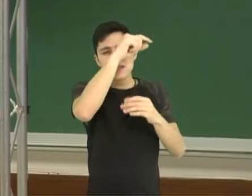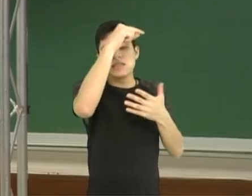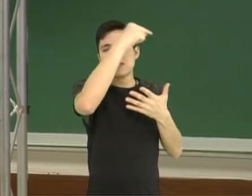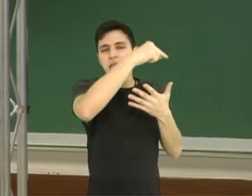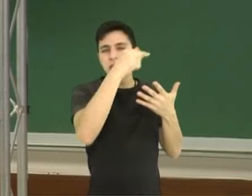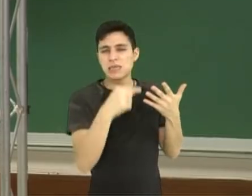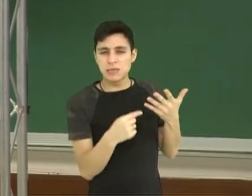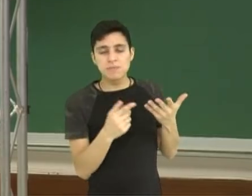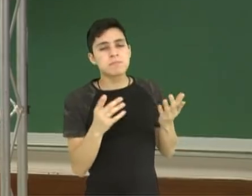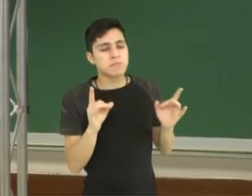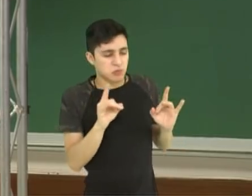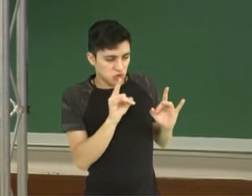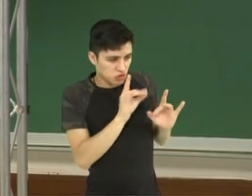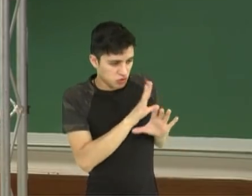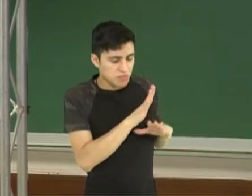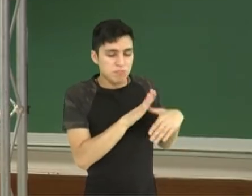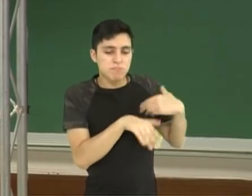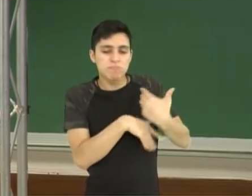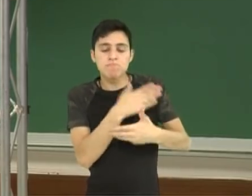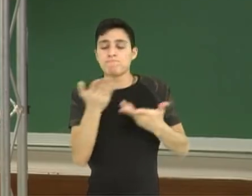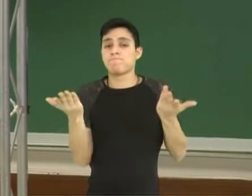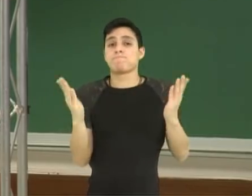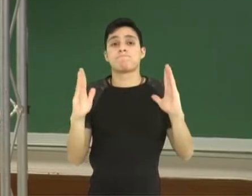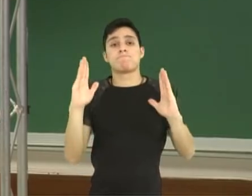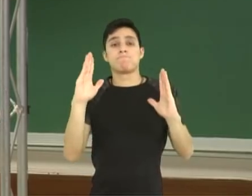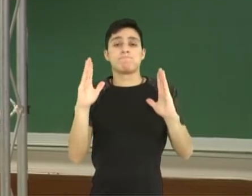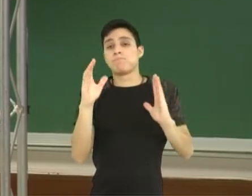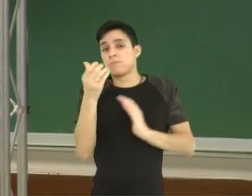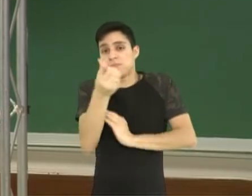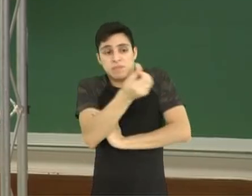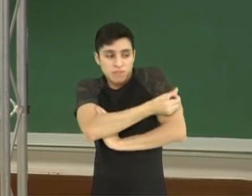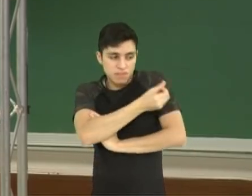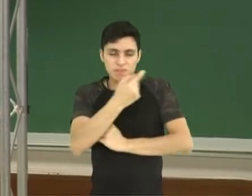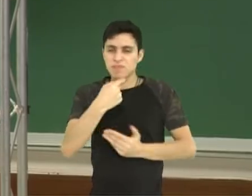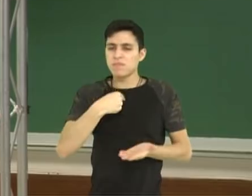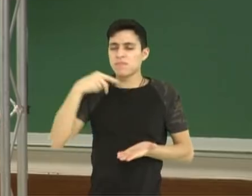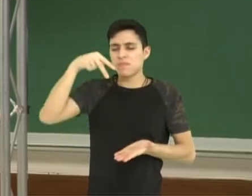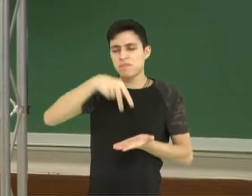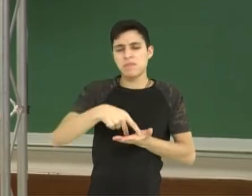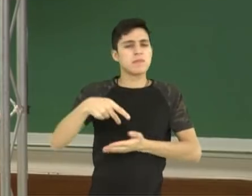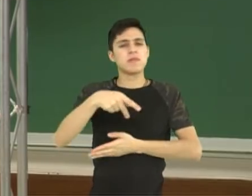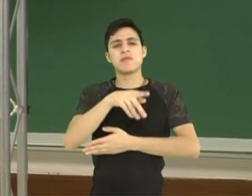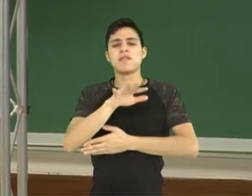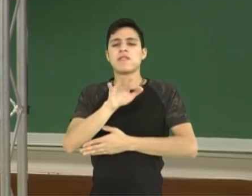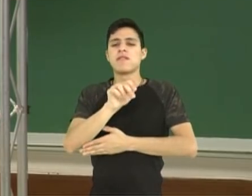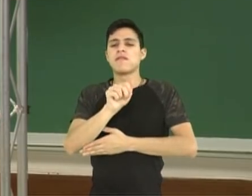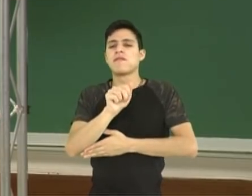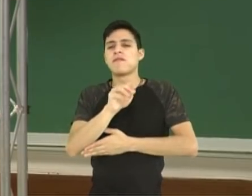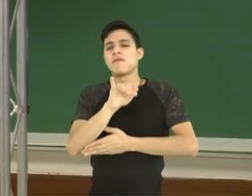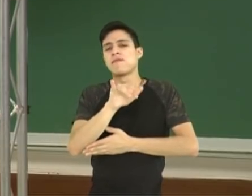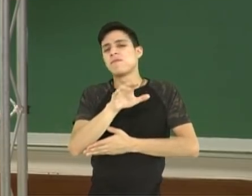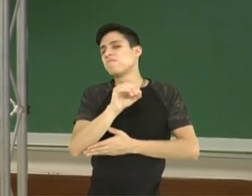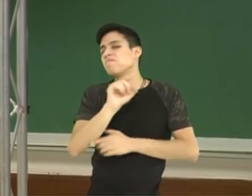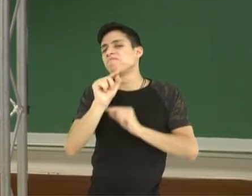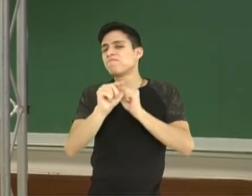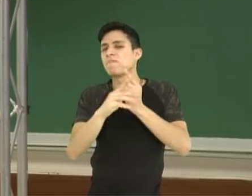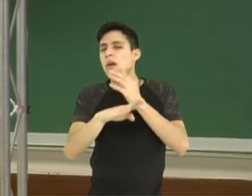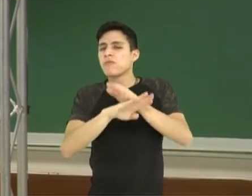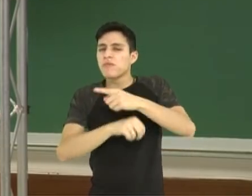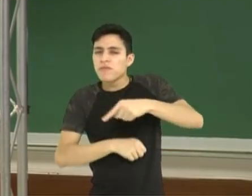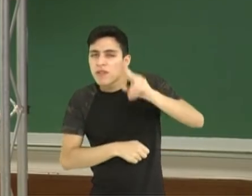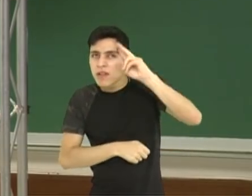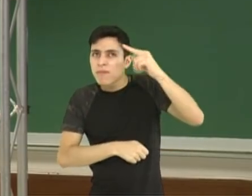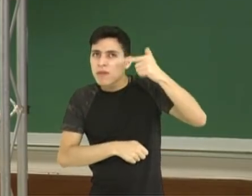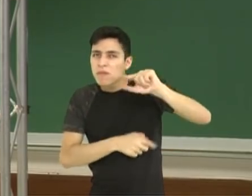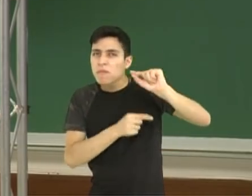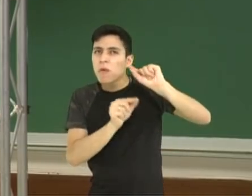coisas. Agora, você está no sexto ano e o professor Fabiano está aqui hoje para relembrar muitos assuntos que você já